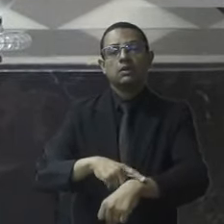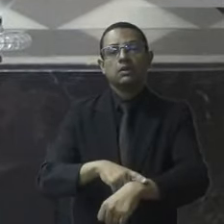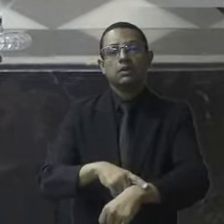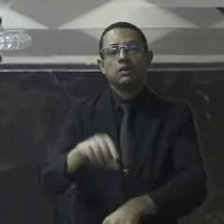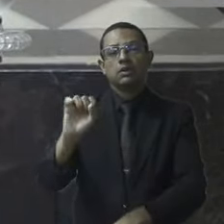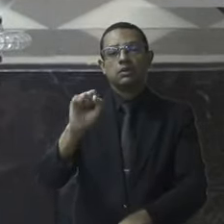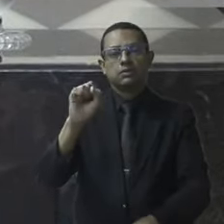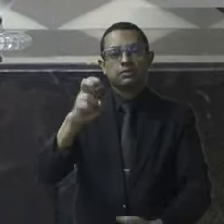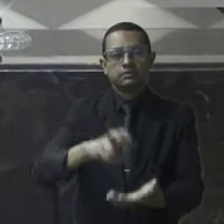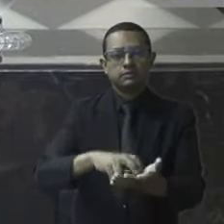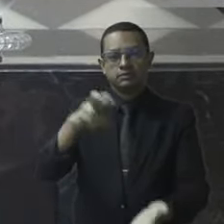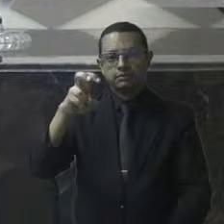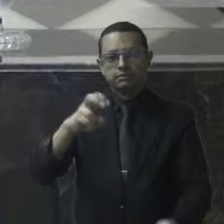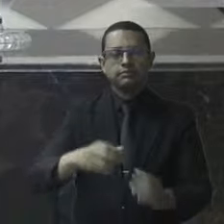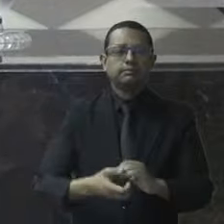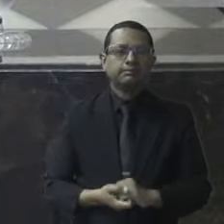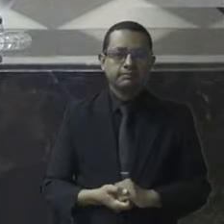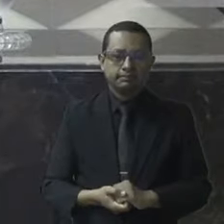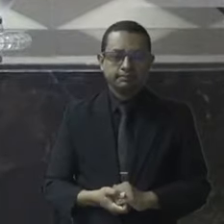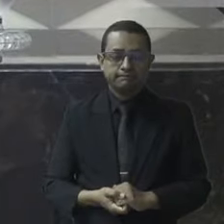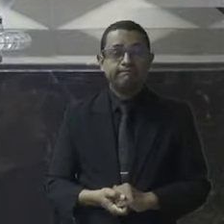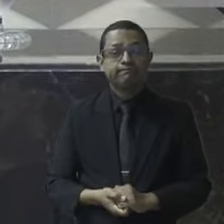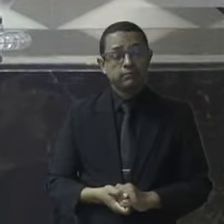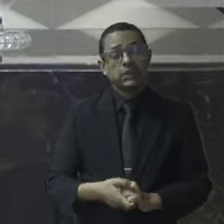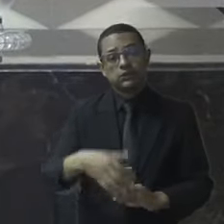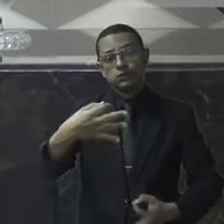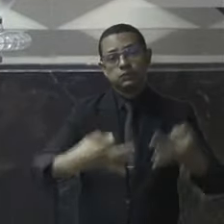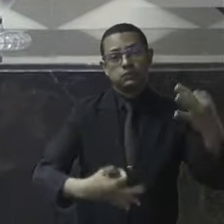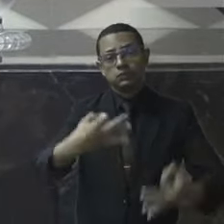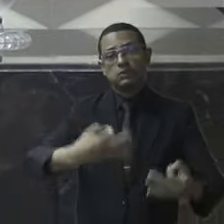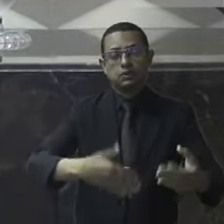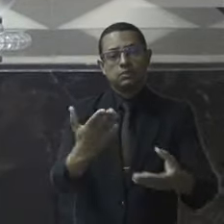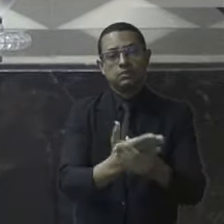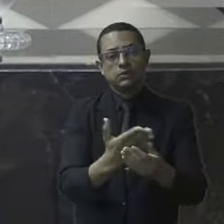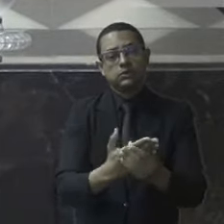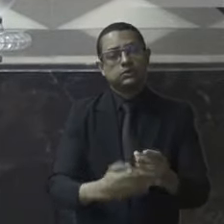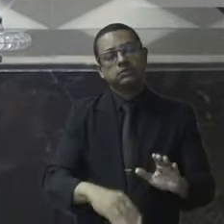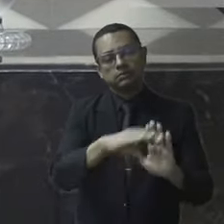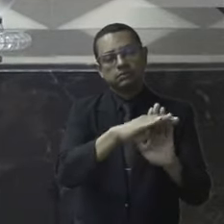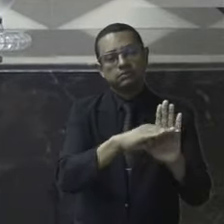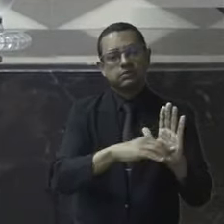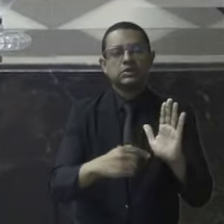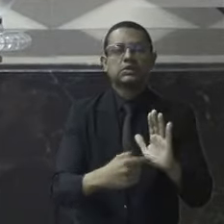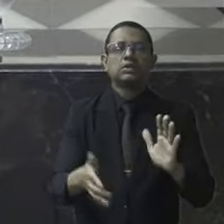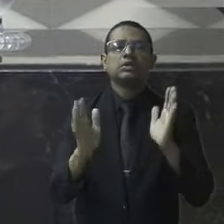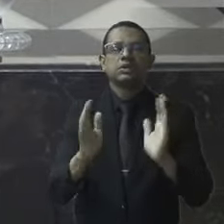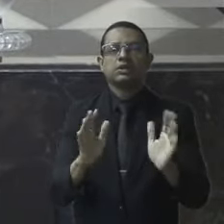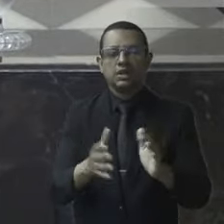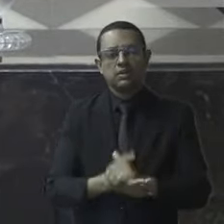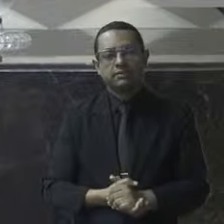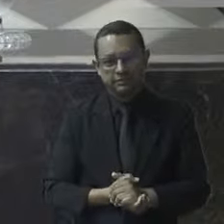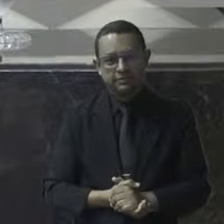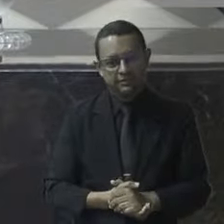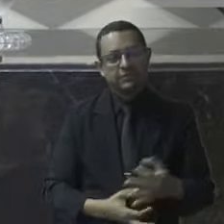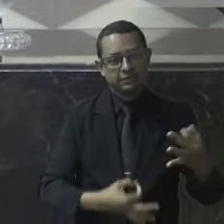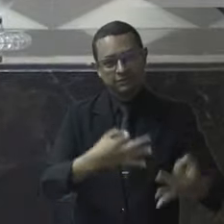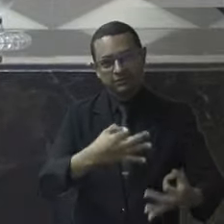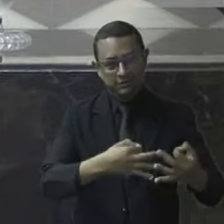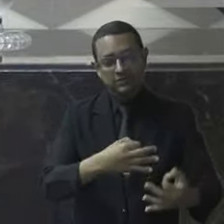manhã e nós já julgamos processos, tanto na parte judicial como na